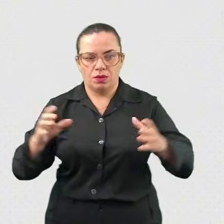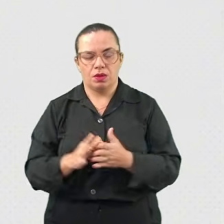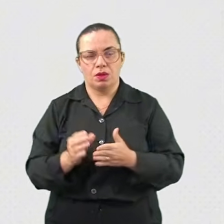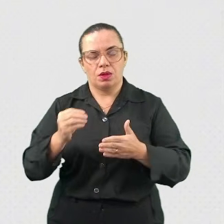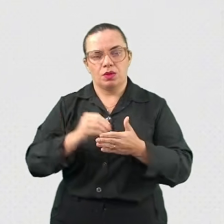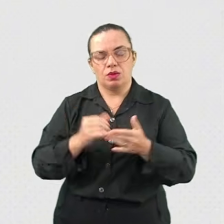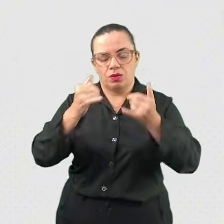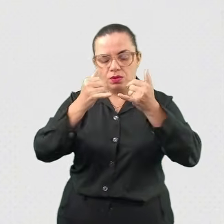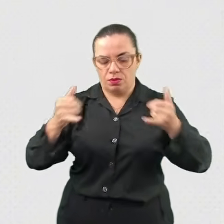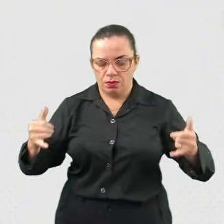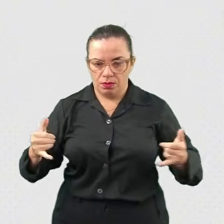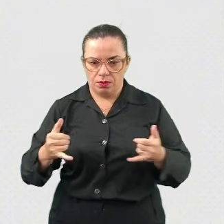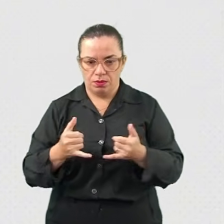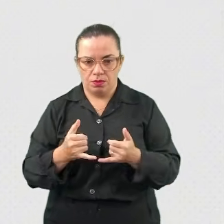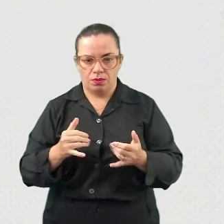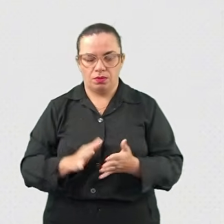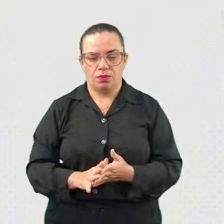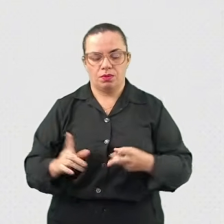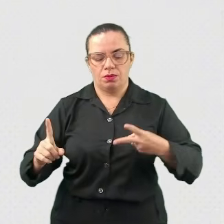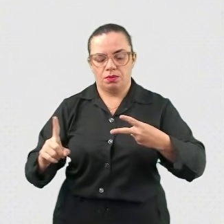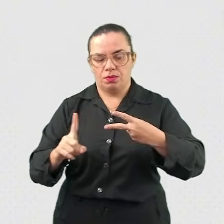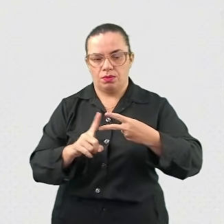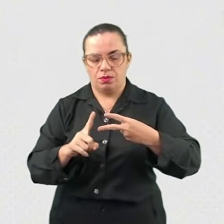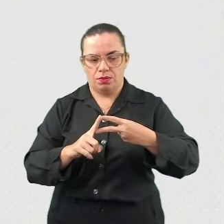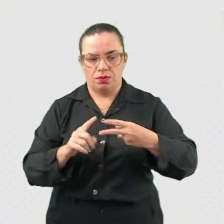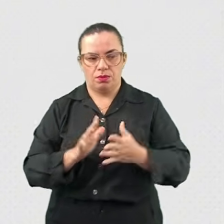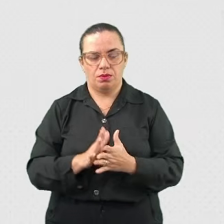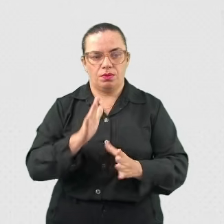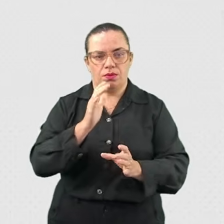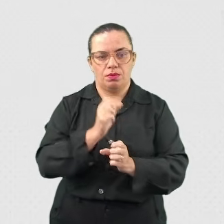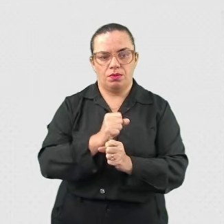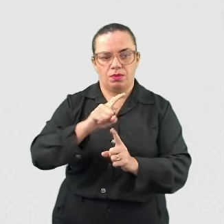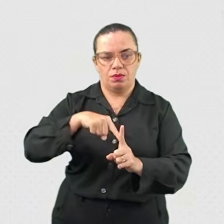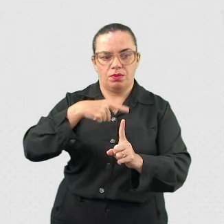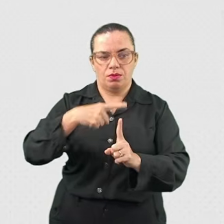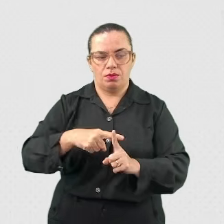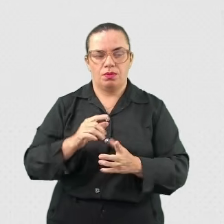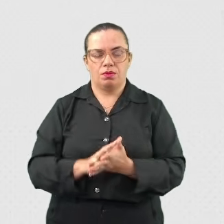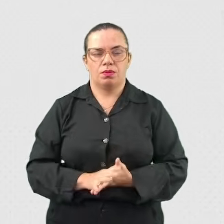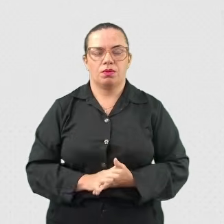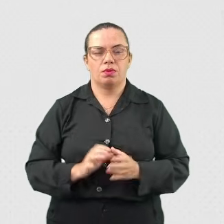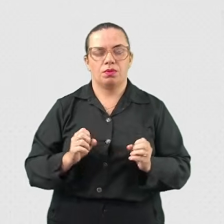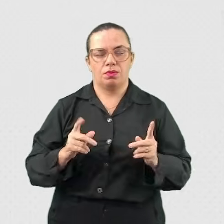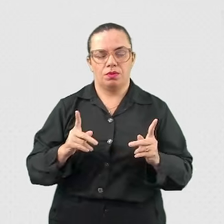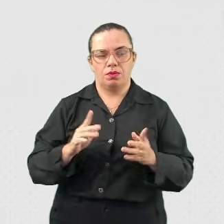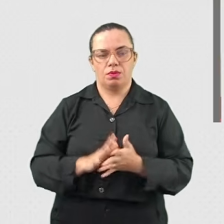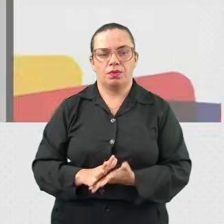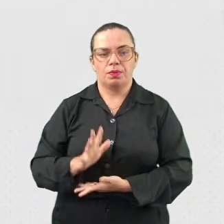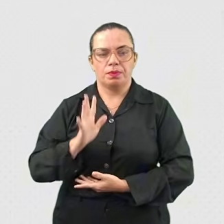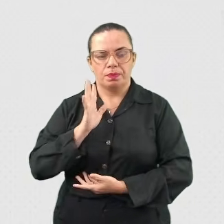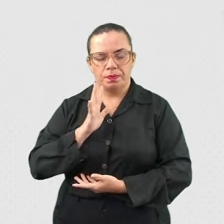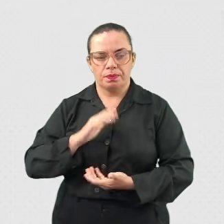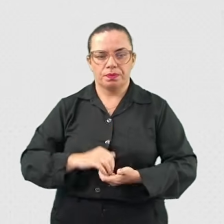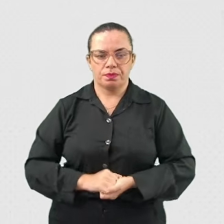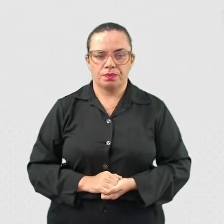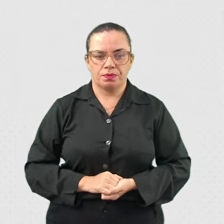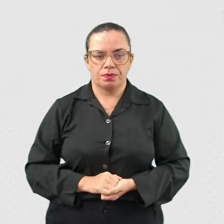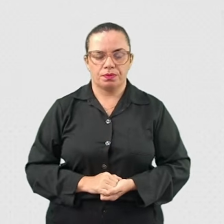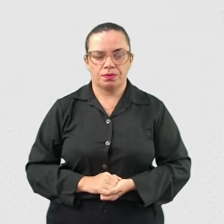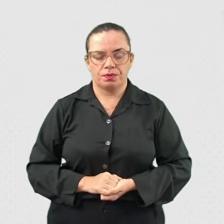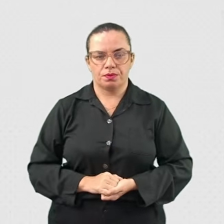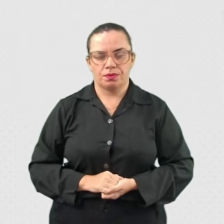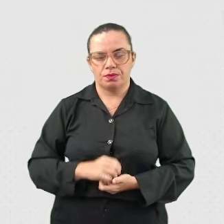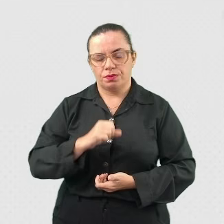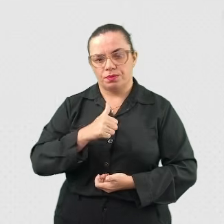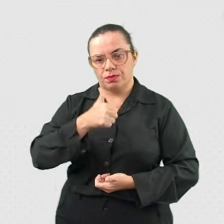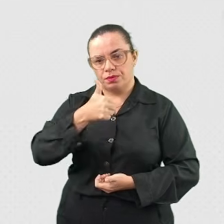internos de um polígono. Beleza, turminha? Tranquilo? Muito bem.